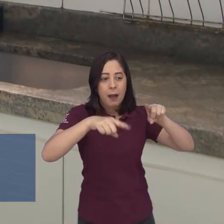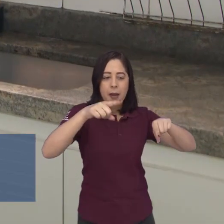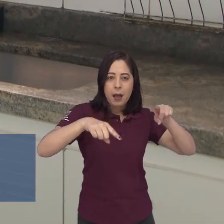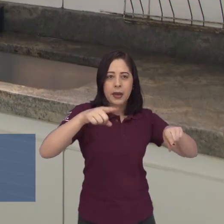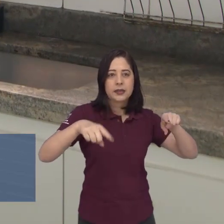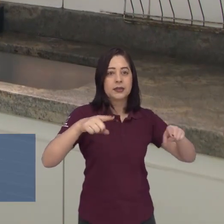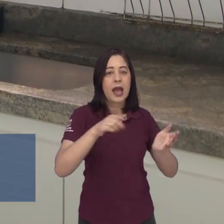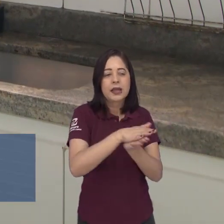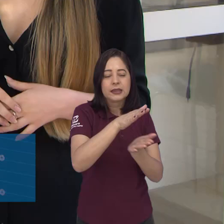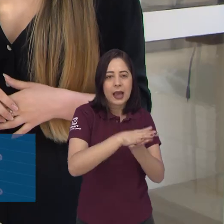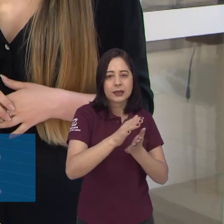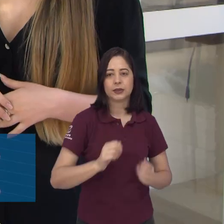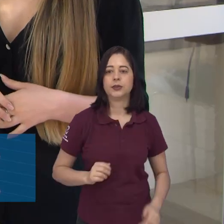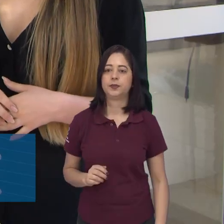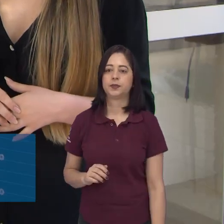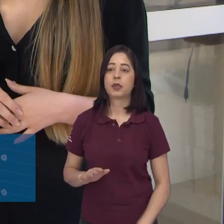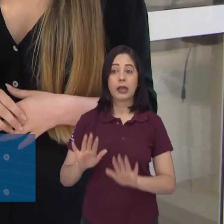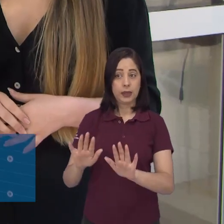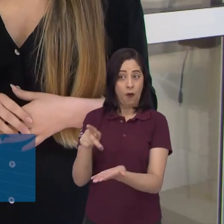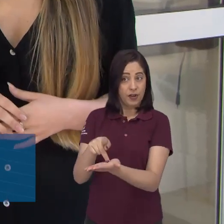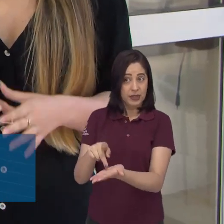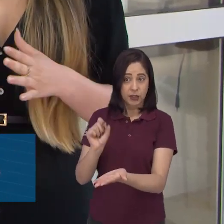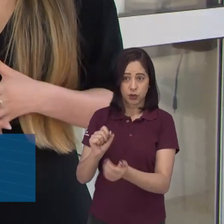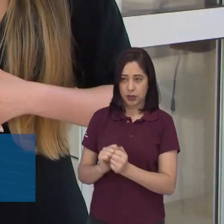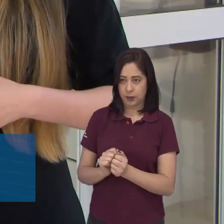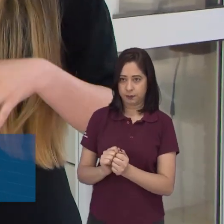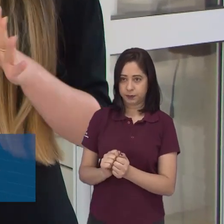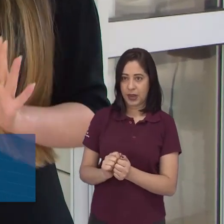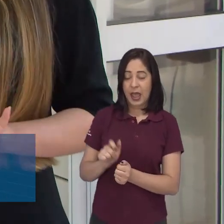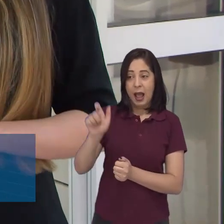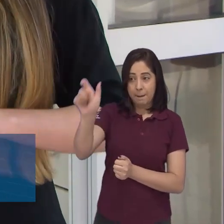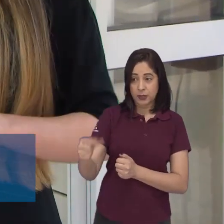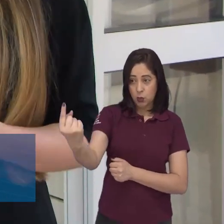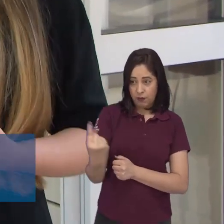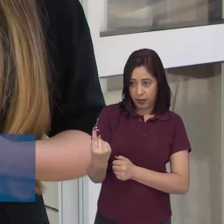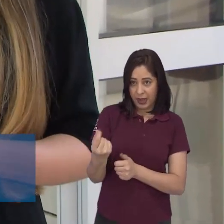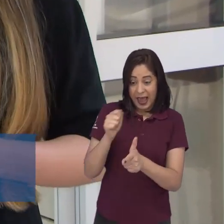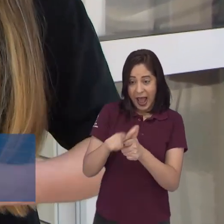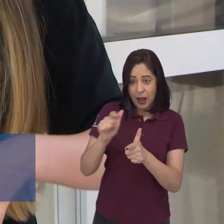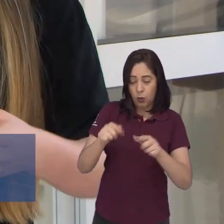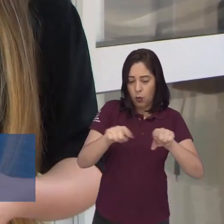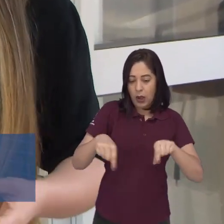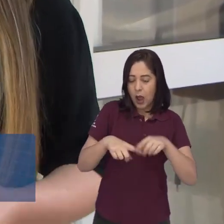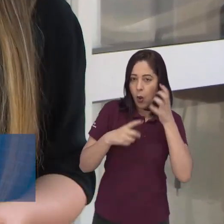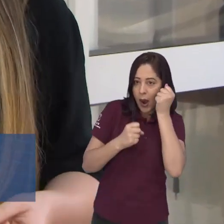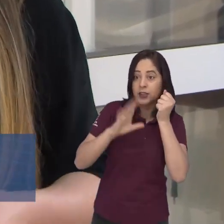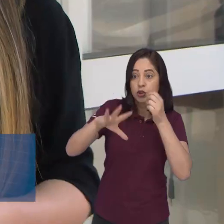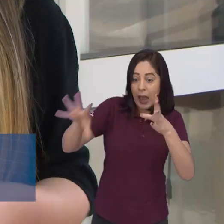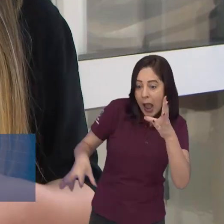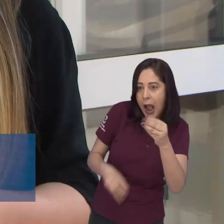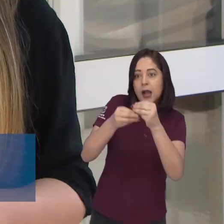impõem por mês, né, de gastos? Como é que funciona? Na verdade, a gente aluga já com tudo incluso, né? Água,